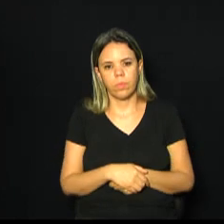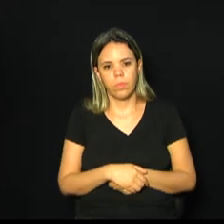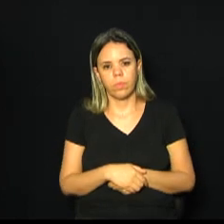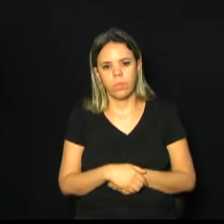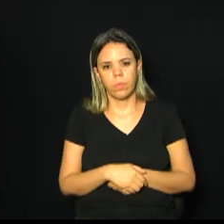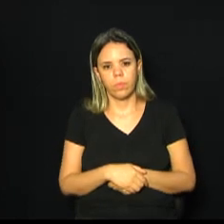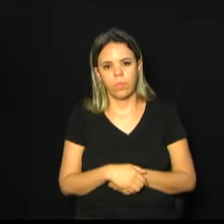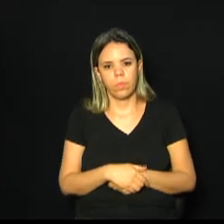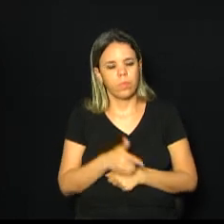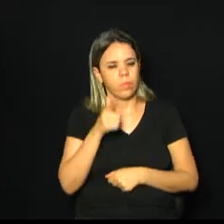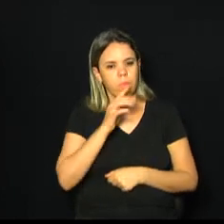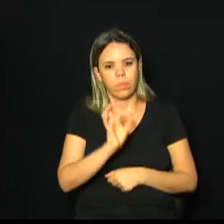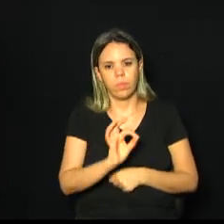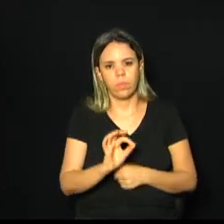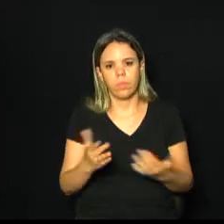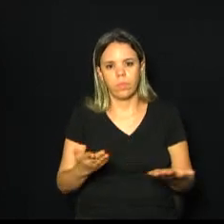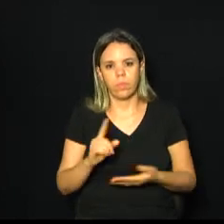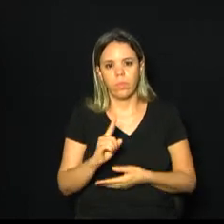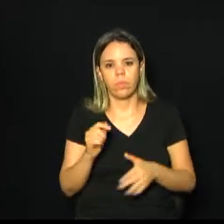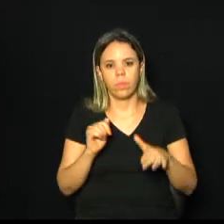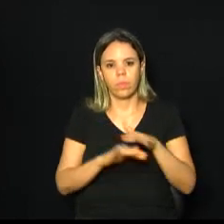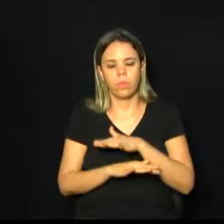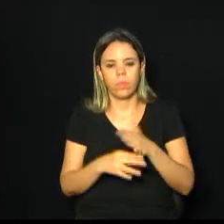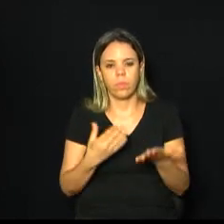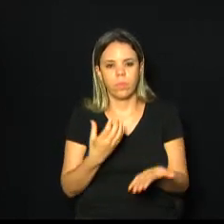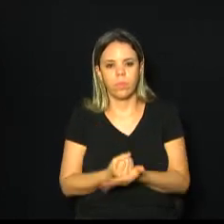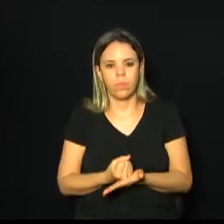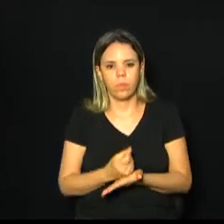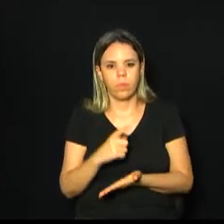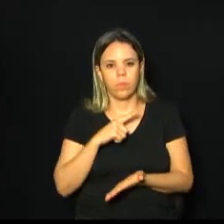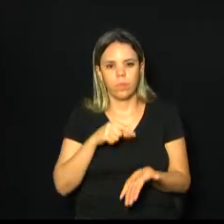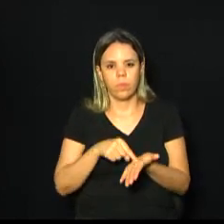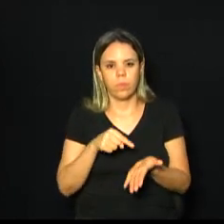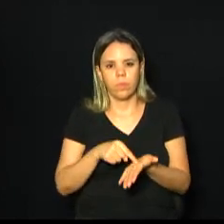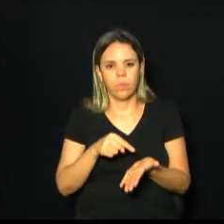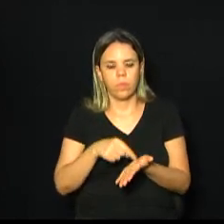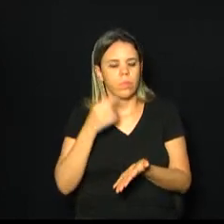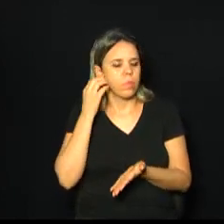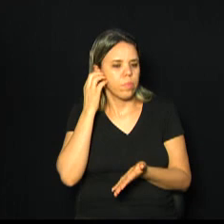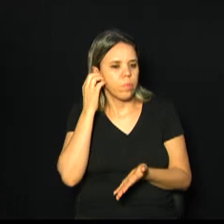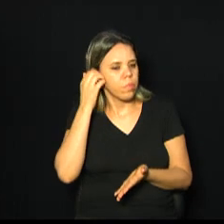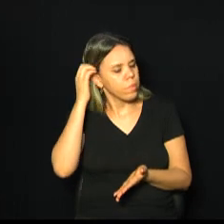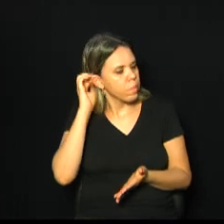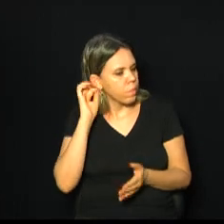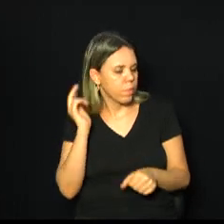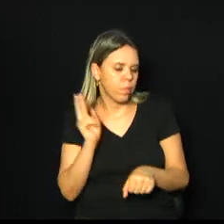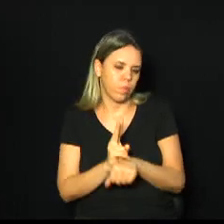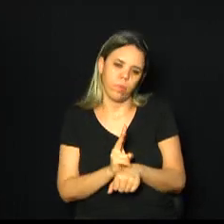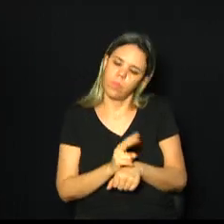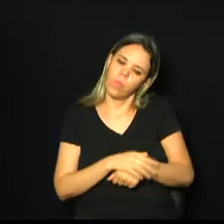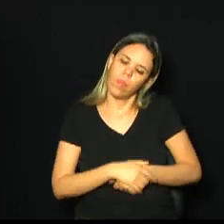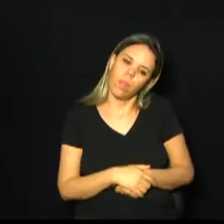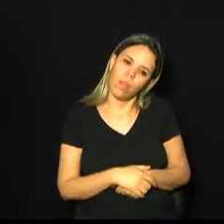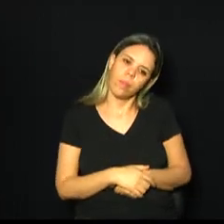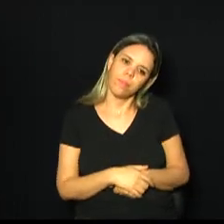mal conseguem, hoje, armazenar os dados que eles têm em mãos. Quanto mais protegê-los.